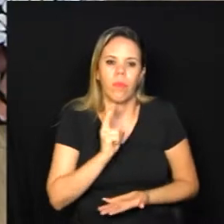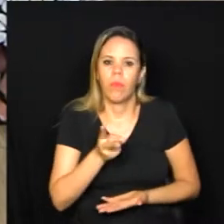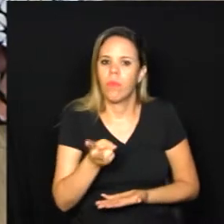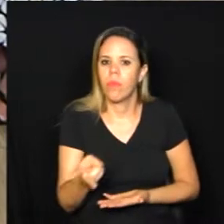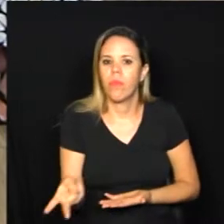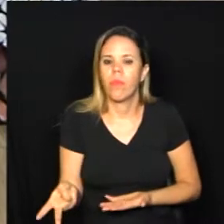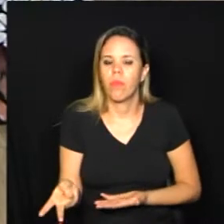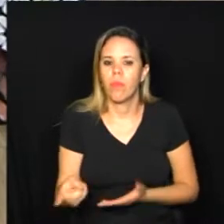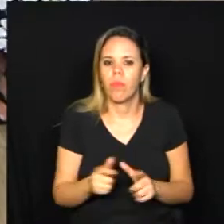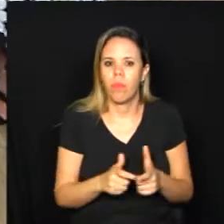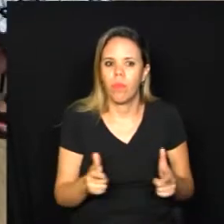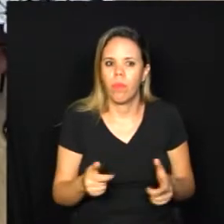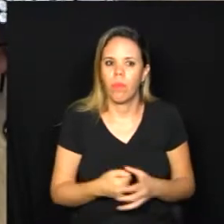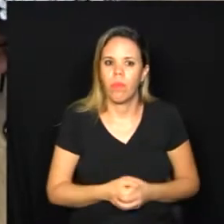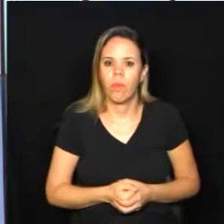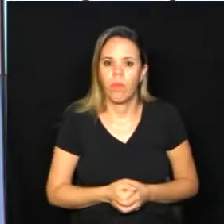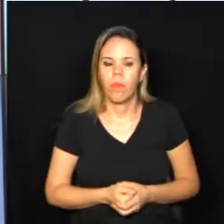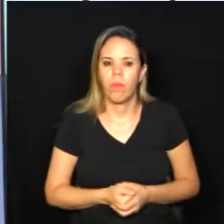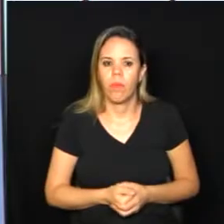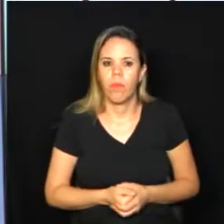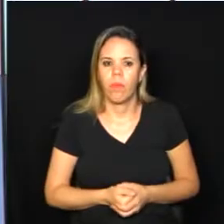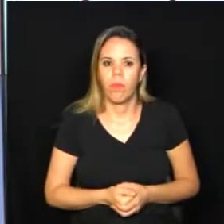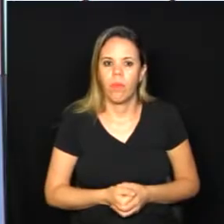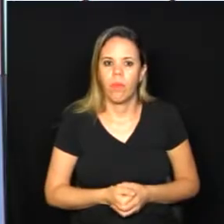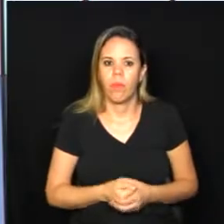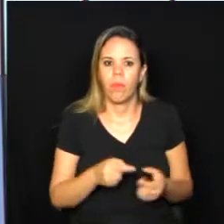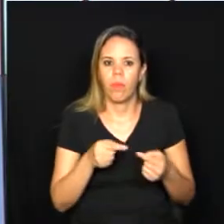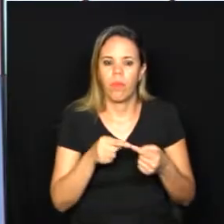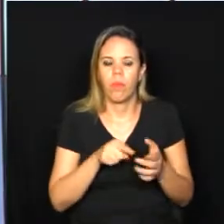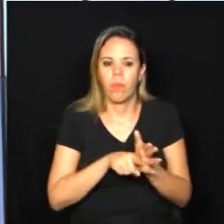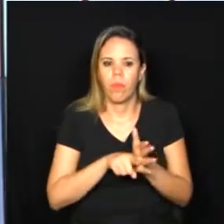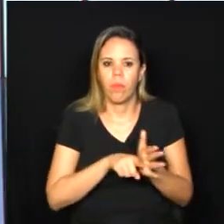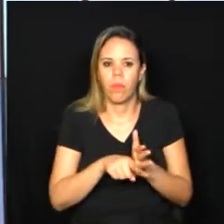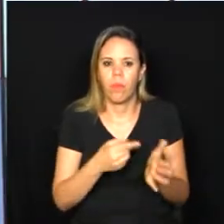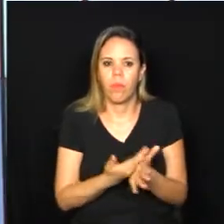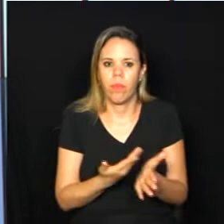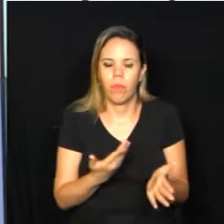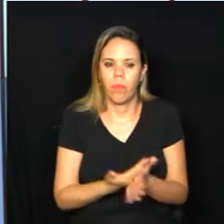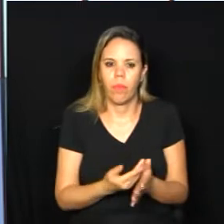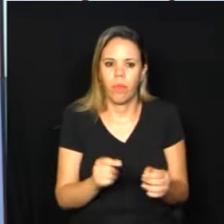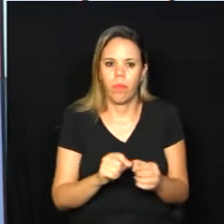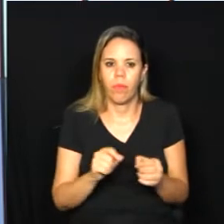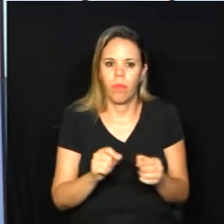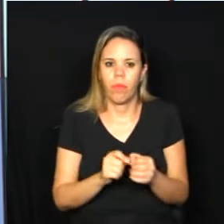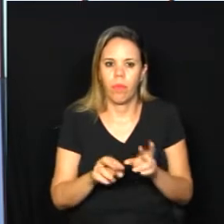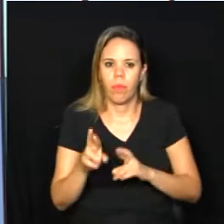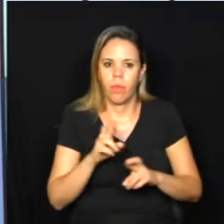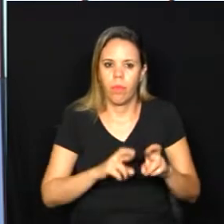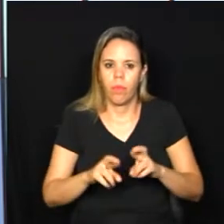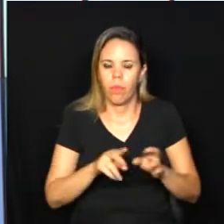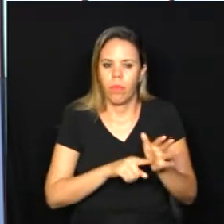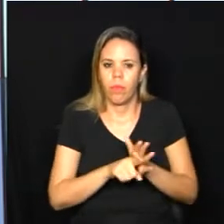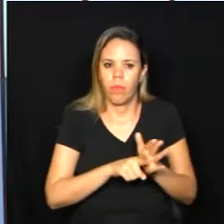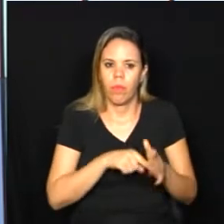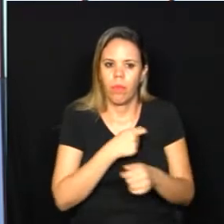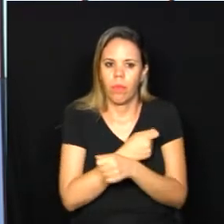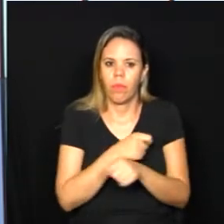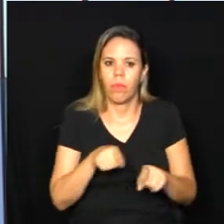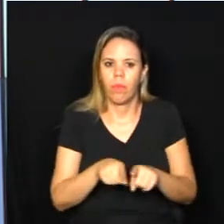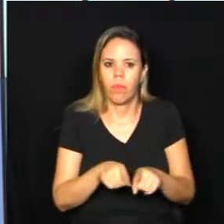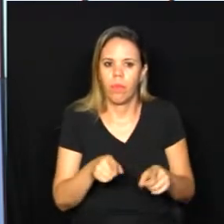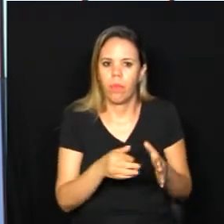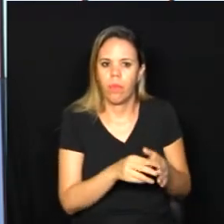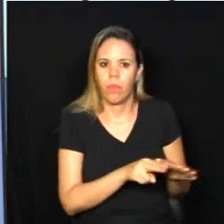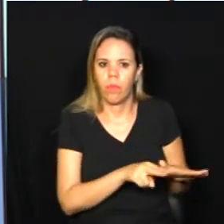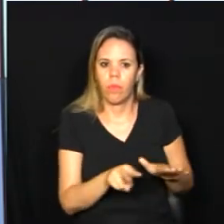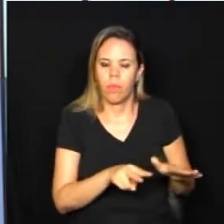continua crescendo. E olha só, de acordo com o estudo feito pelo observatório, que entre as